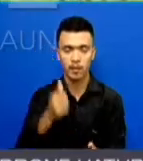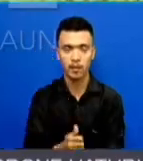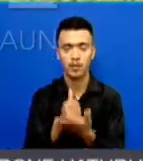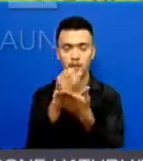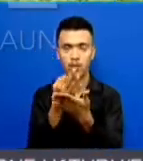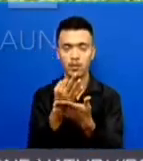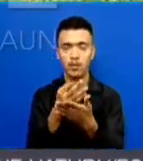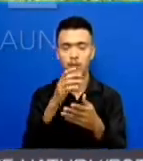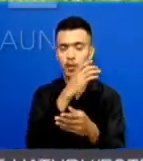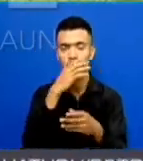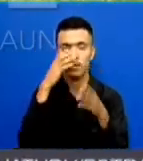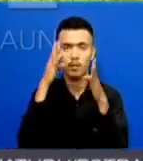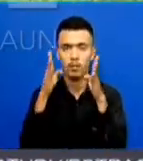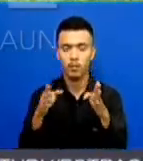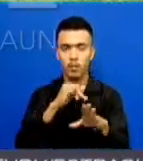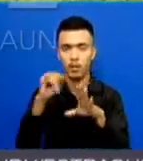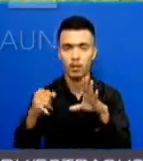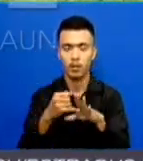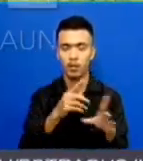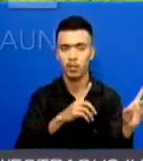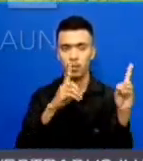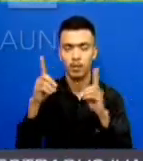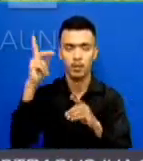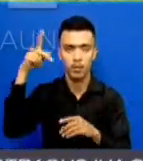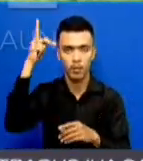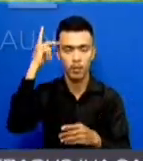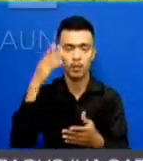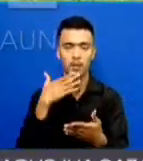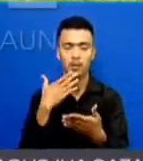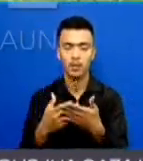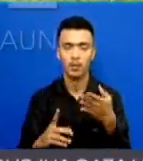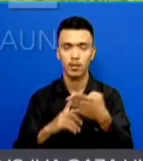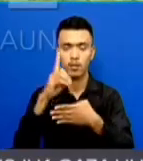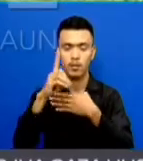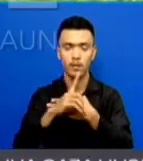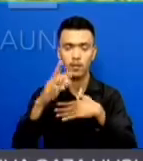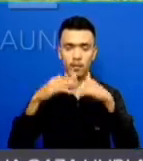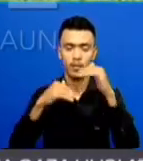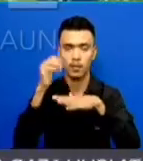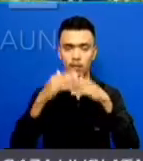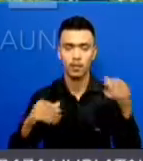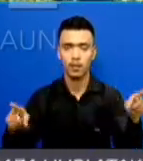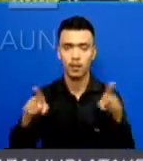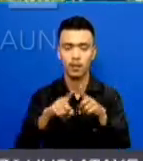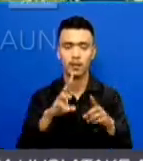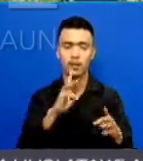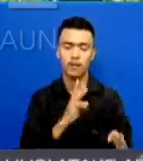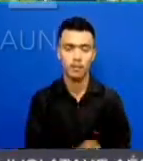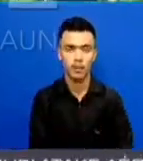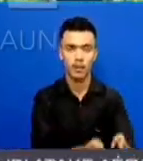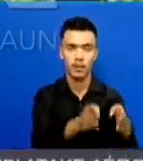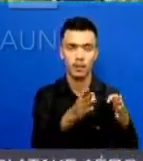subsidio ba agricultor, inclui, cria política pública nebe bele desenvolve infraestrutura básica, anessan irrigação,